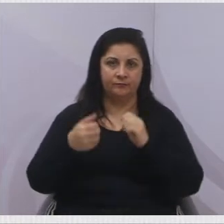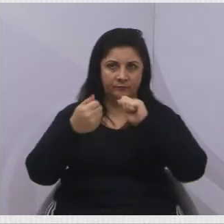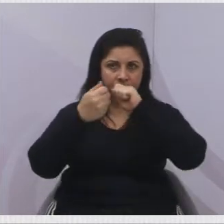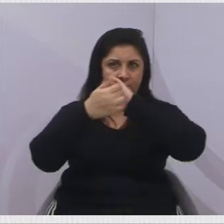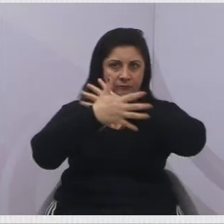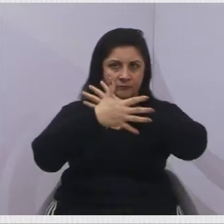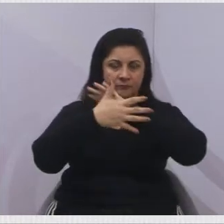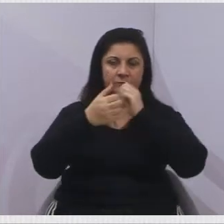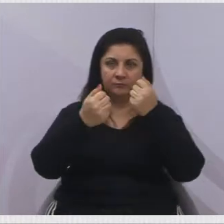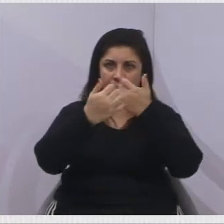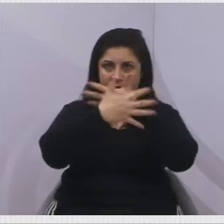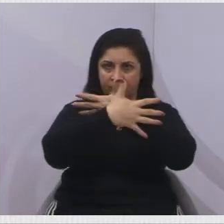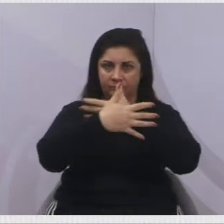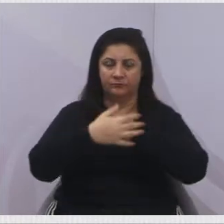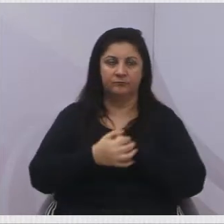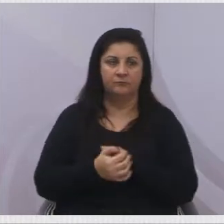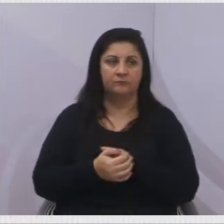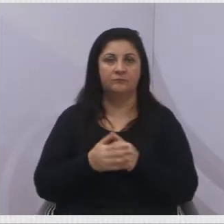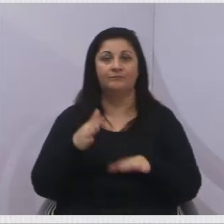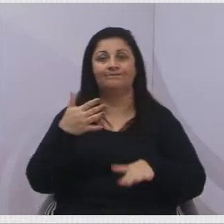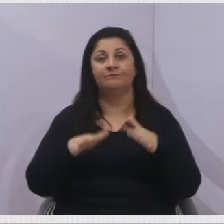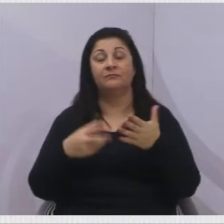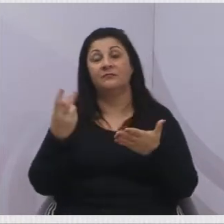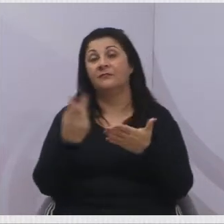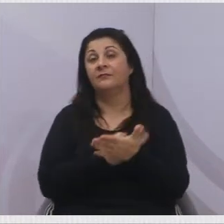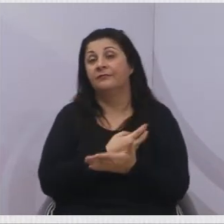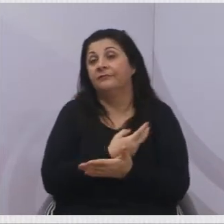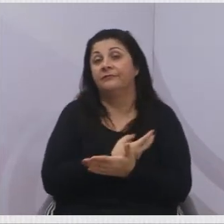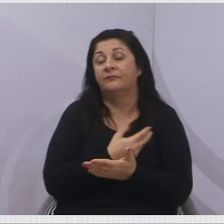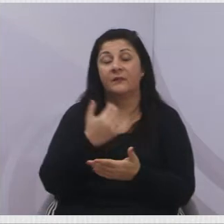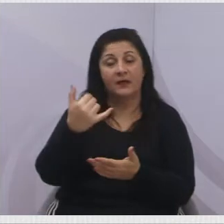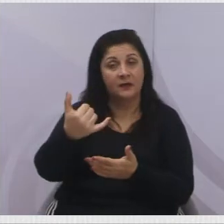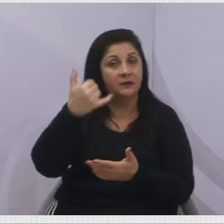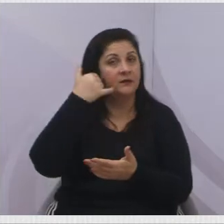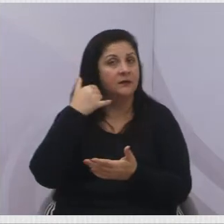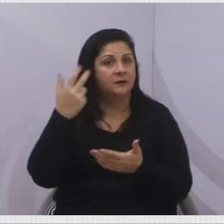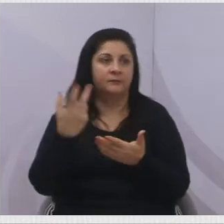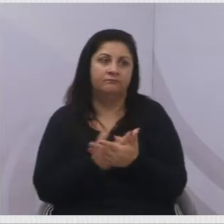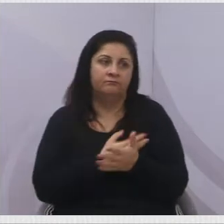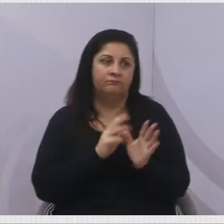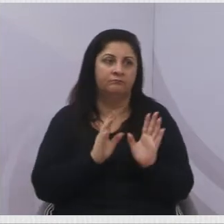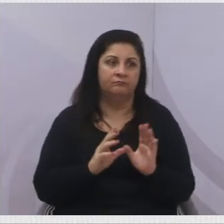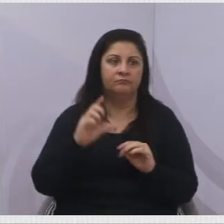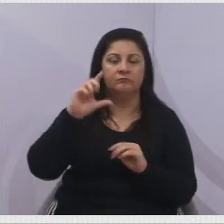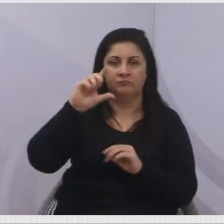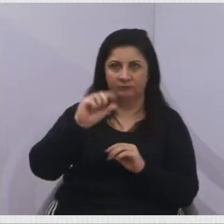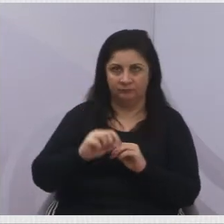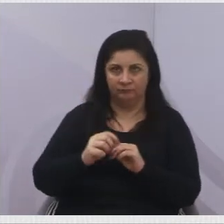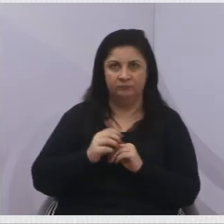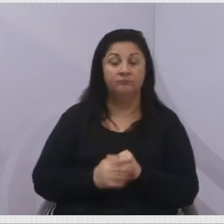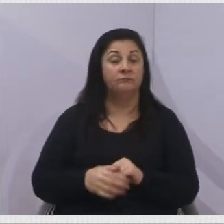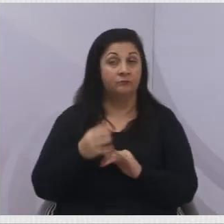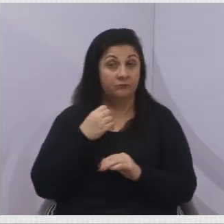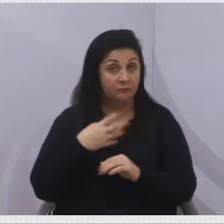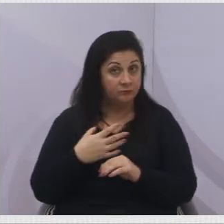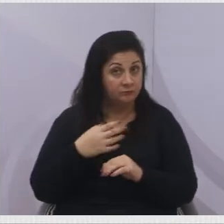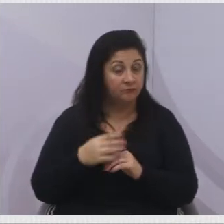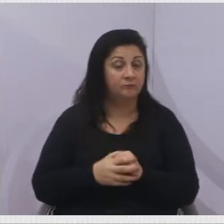temos chamadas por engano, que houve uma redução, então esse é um número bastante favorável, né,